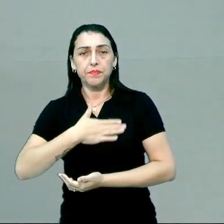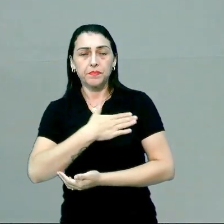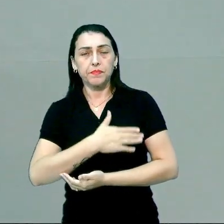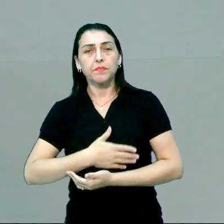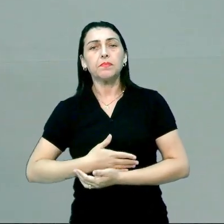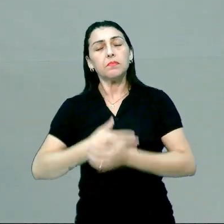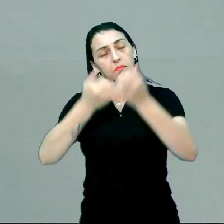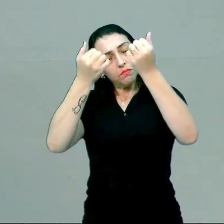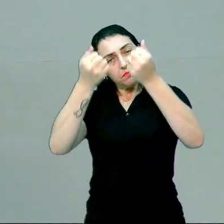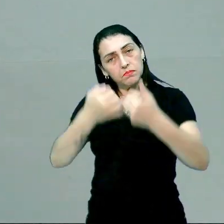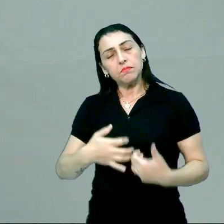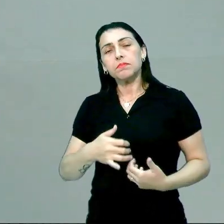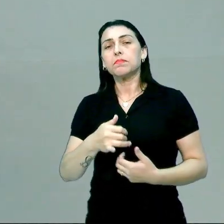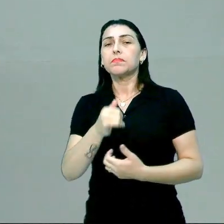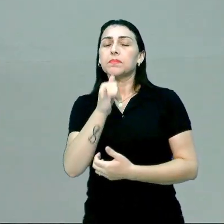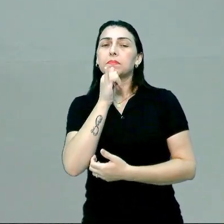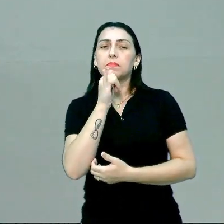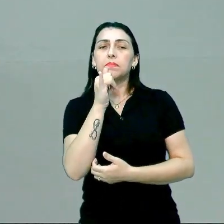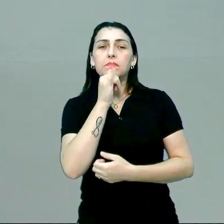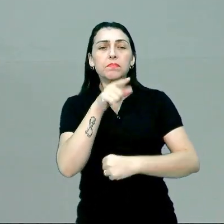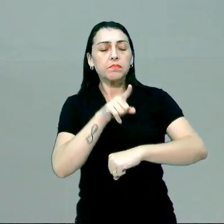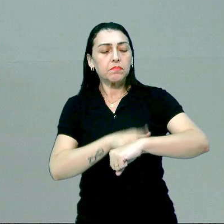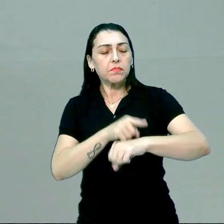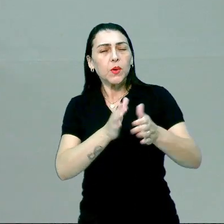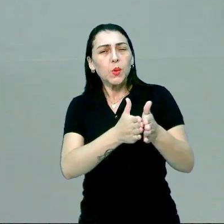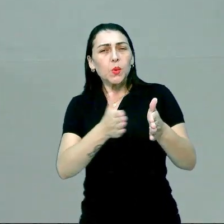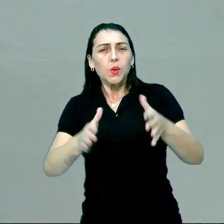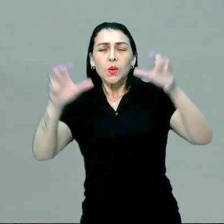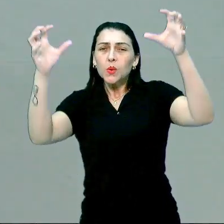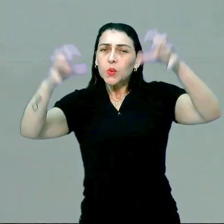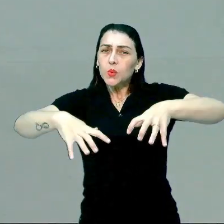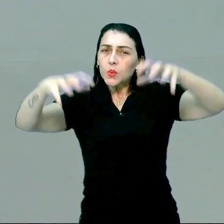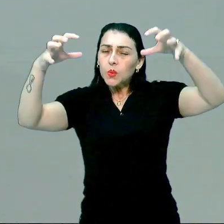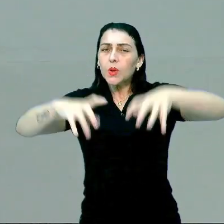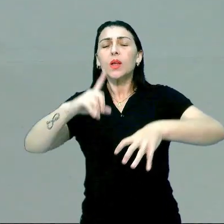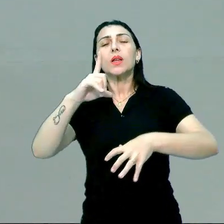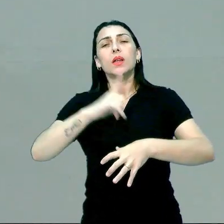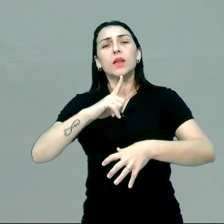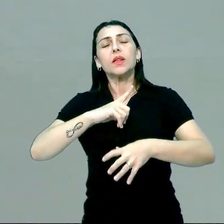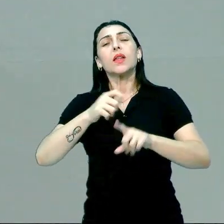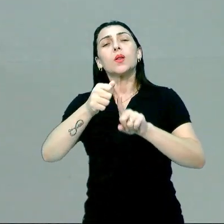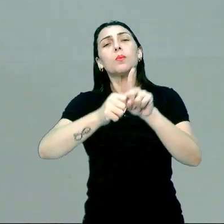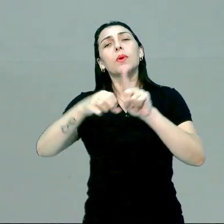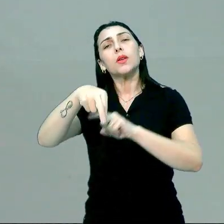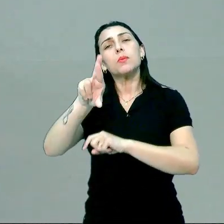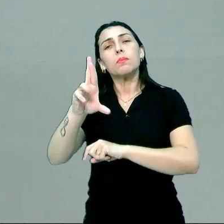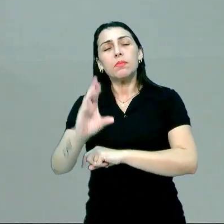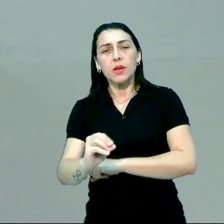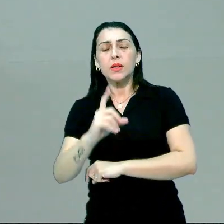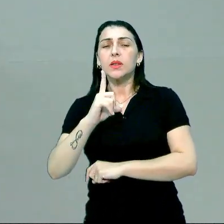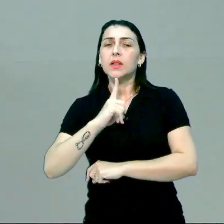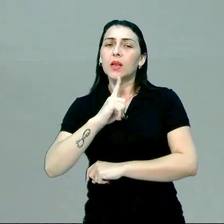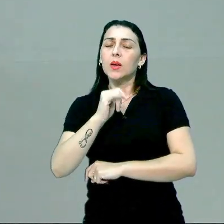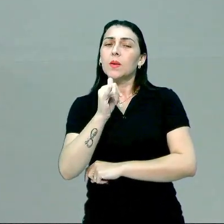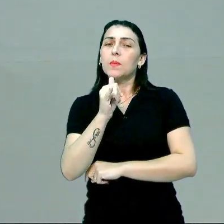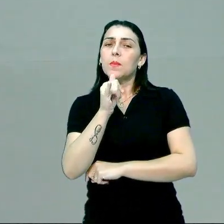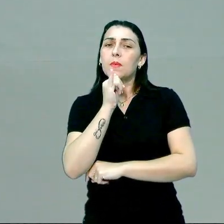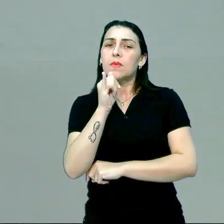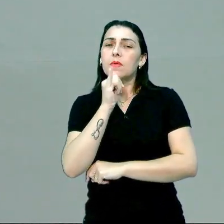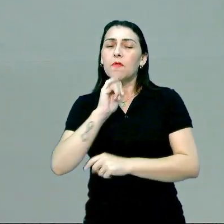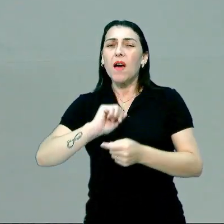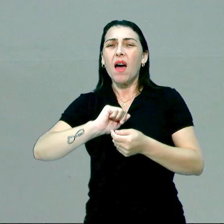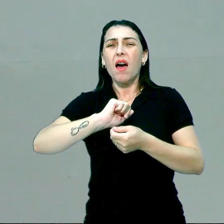citar, inclusive, durante um período chuvoso que a gente teve aí no mês de março, a gente teve, por exemplo,